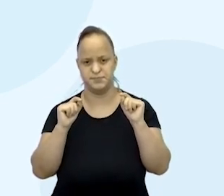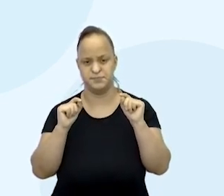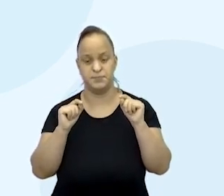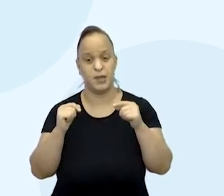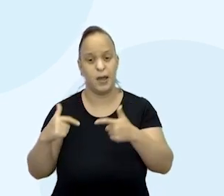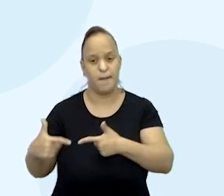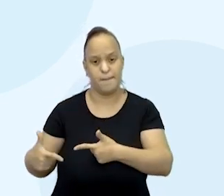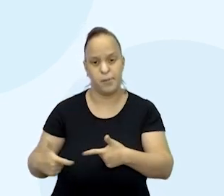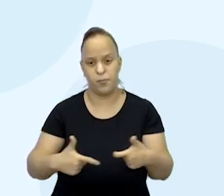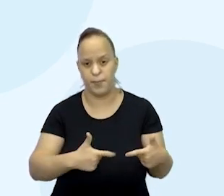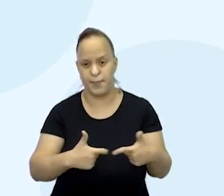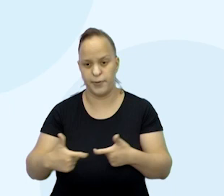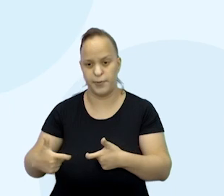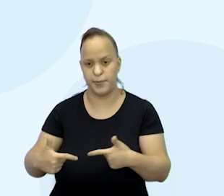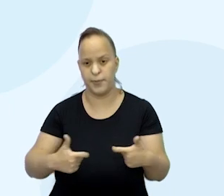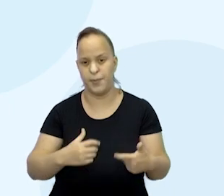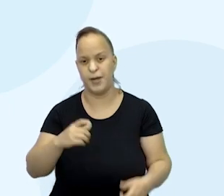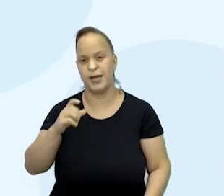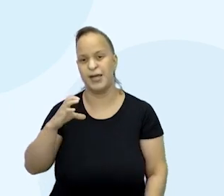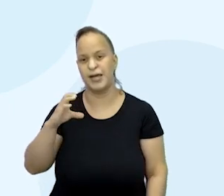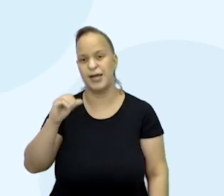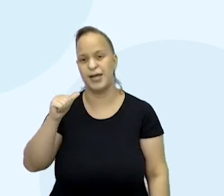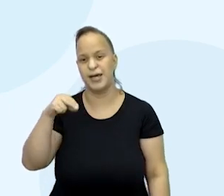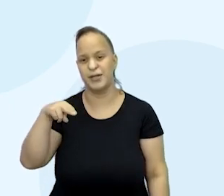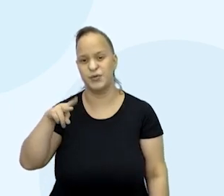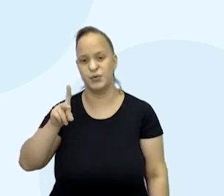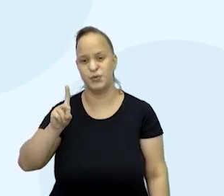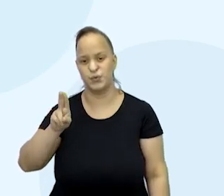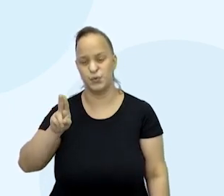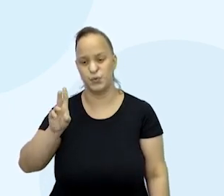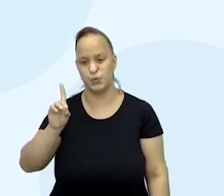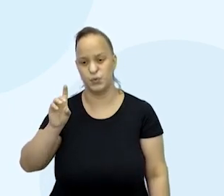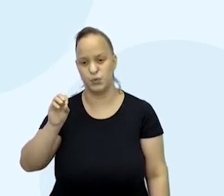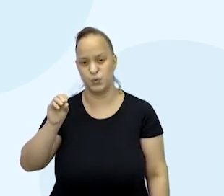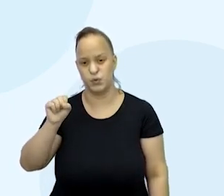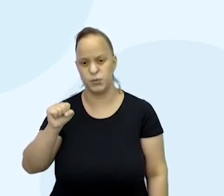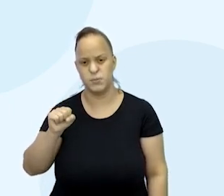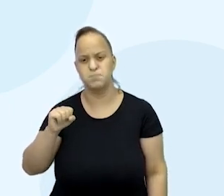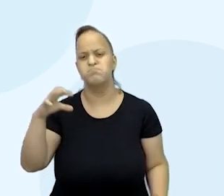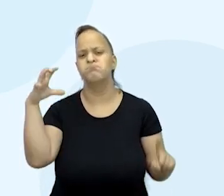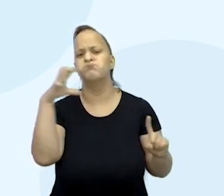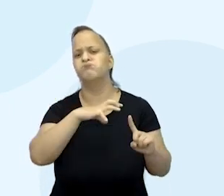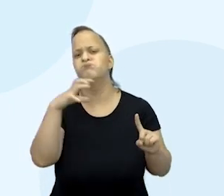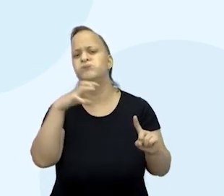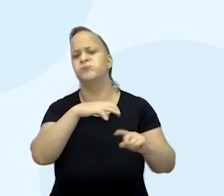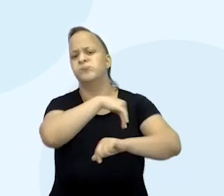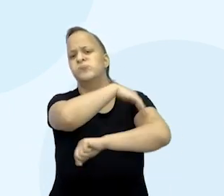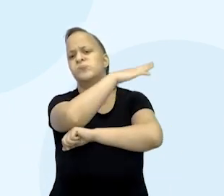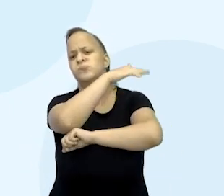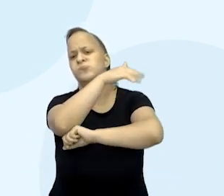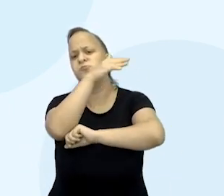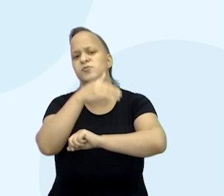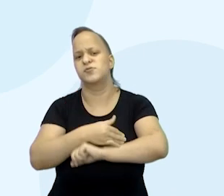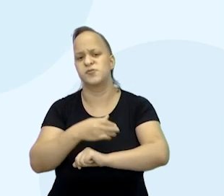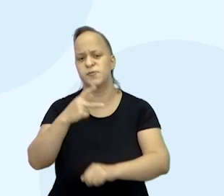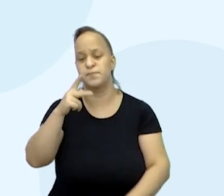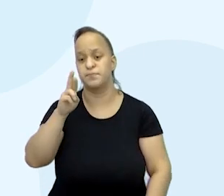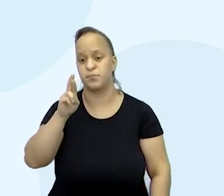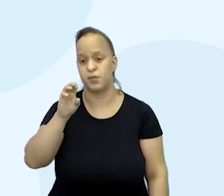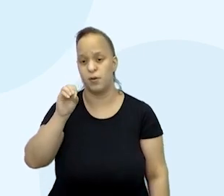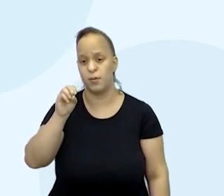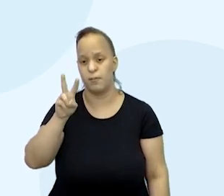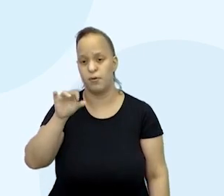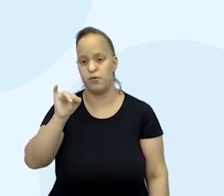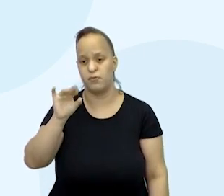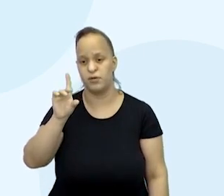de Canudos para o crescimento do Morro da Providência no Rio de Janeiro? Qual que é a relação, então, da Guerra de Canudos com